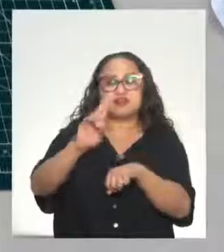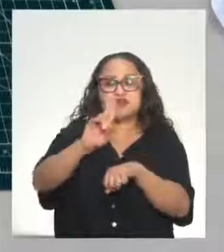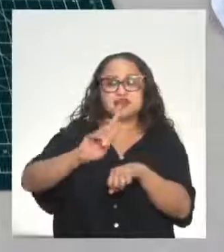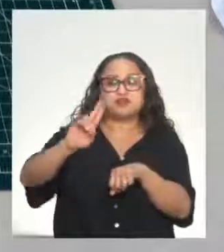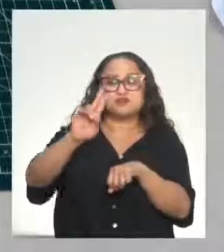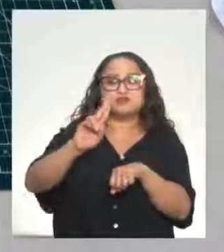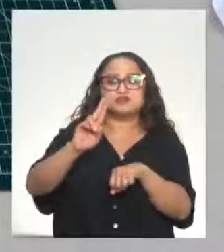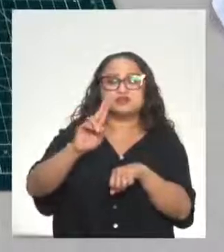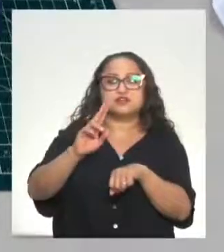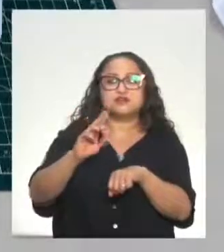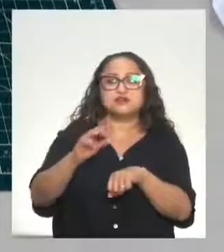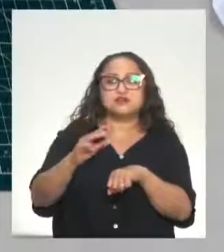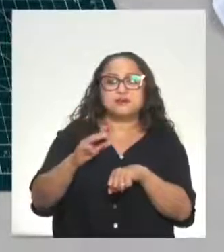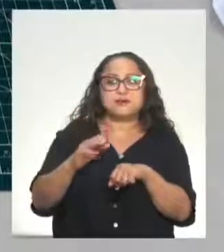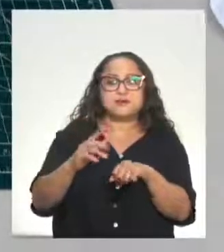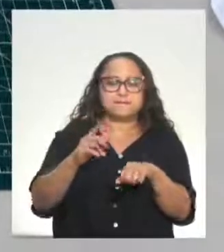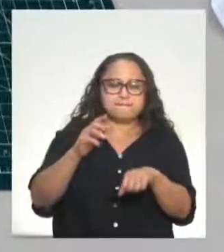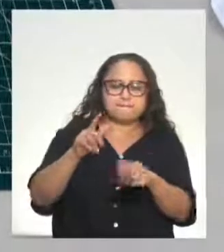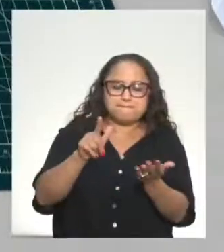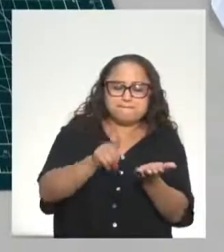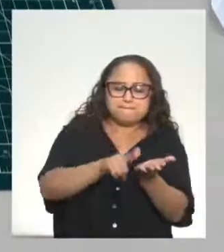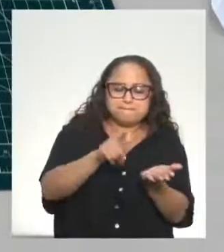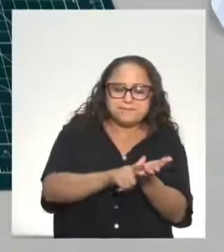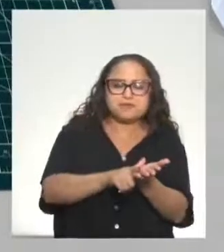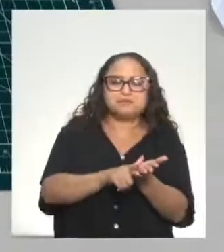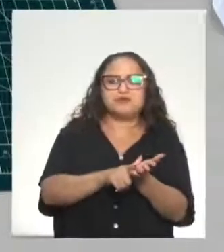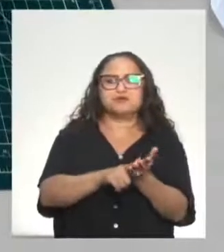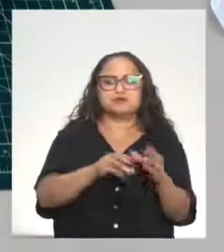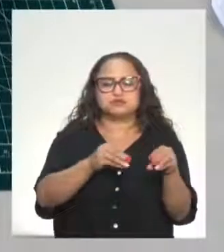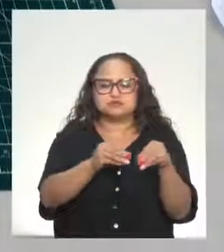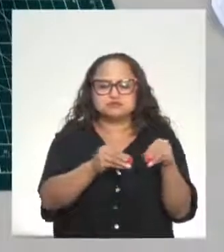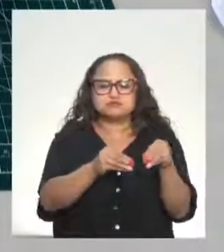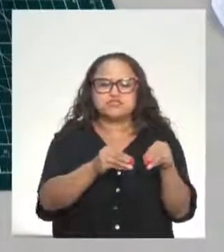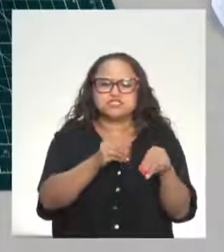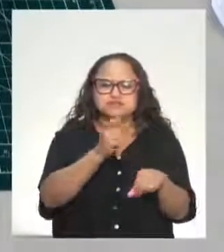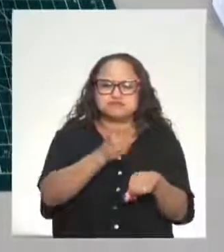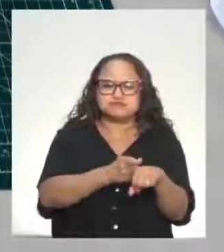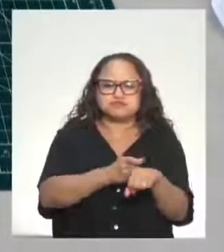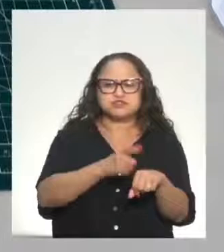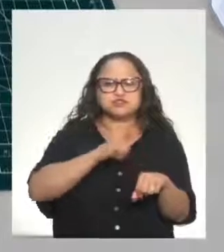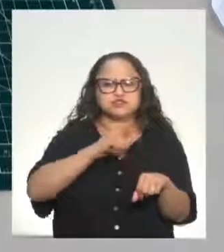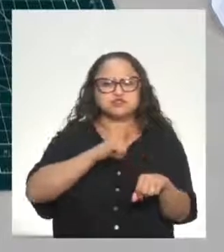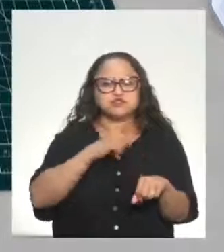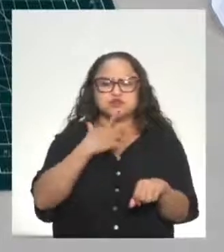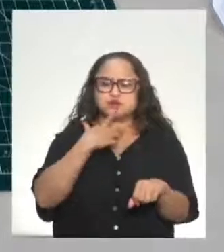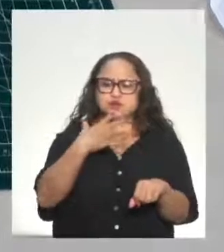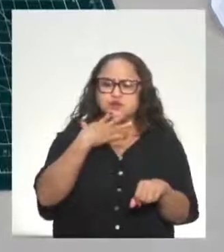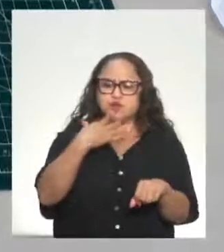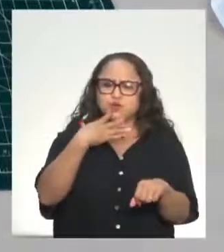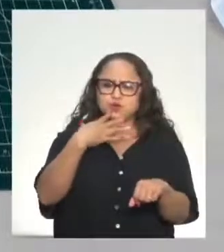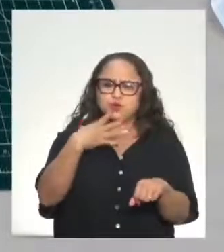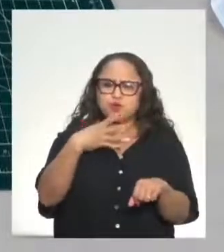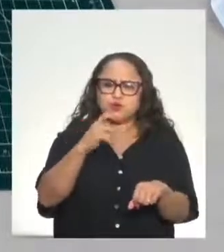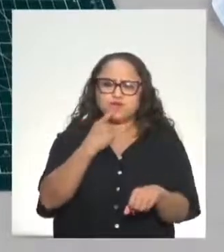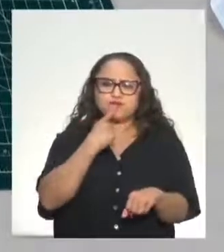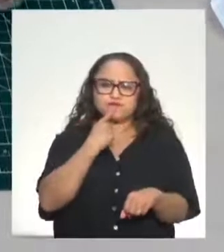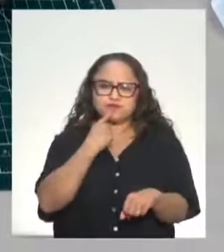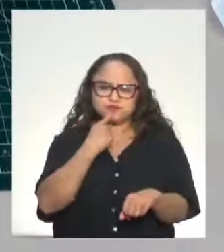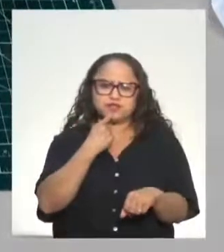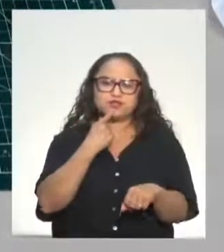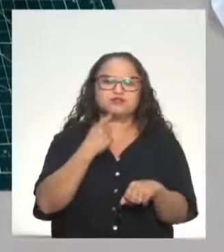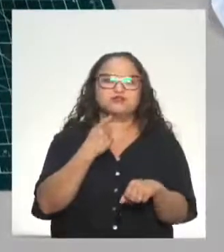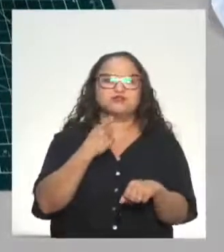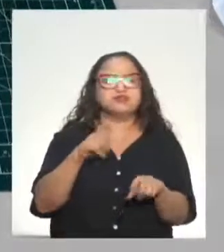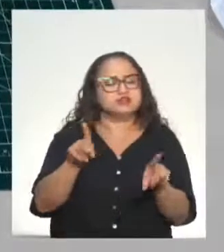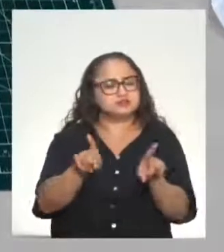utilizar um papel cartão ou uma cartolina de uma cor que destaque. Nesse caso, eu estou utilizando vermelho